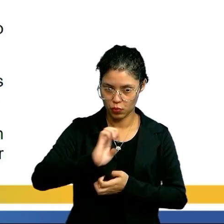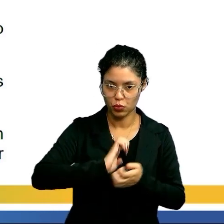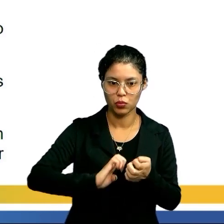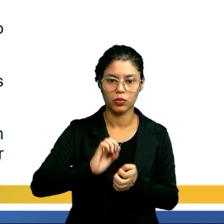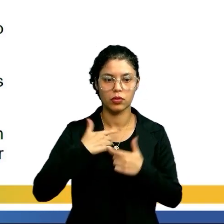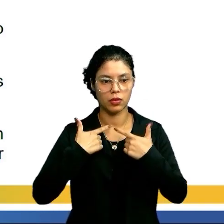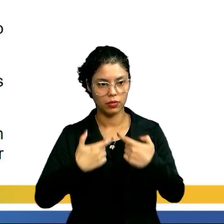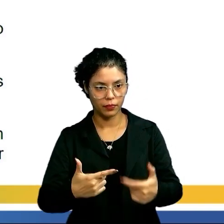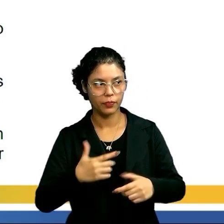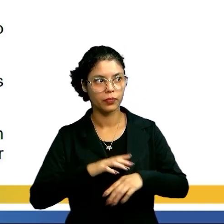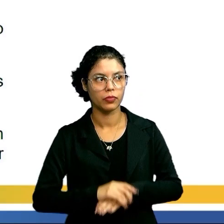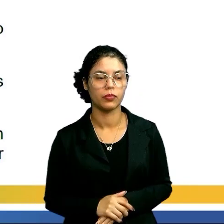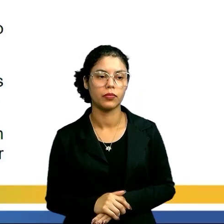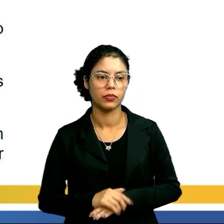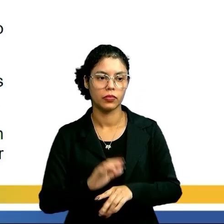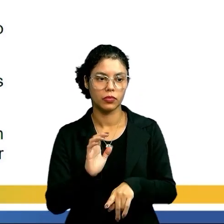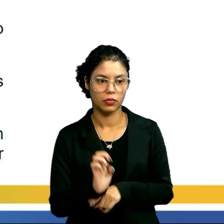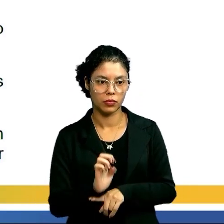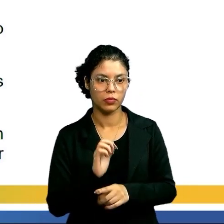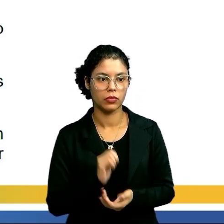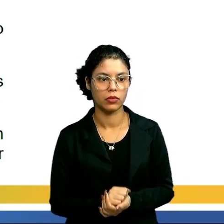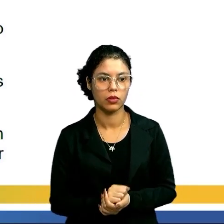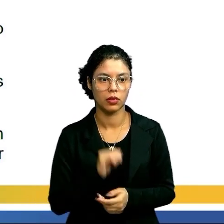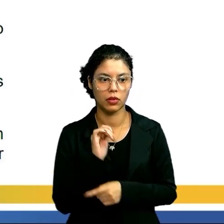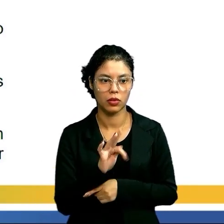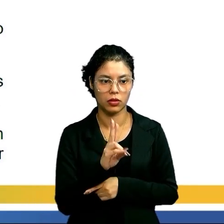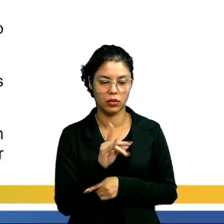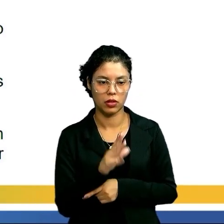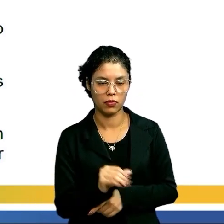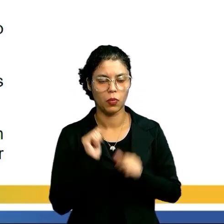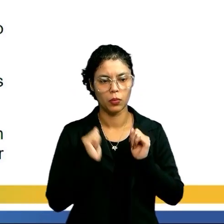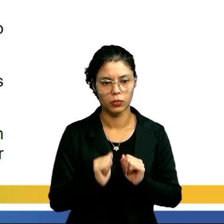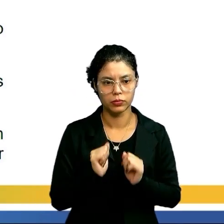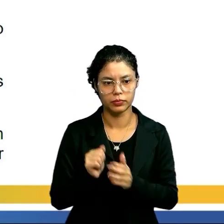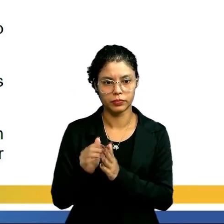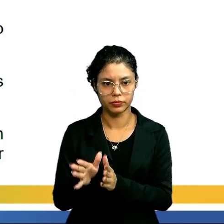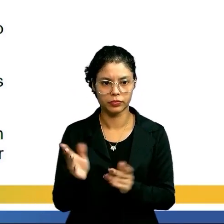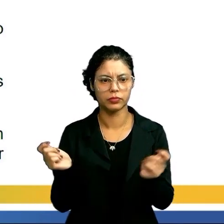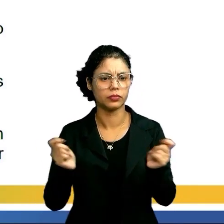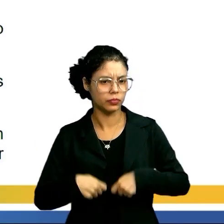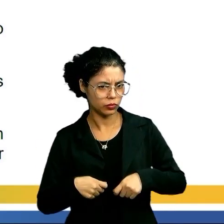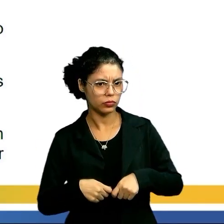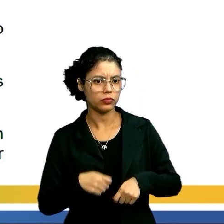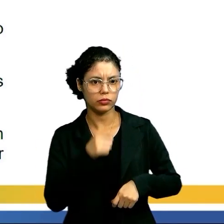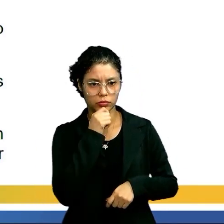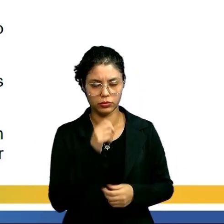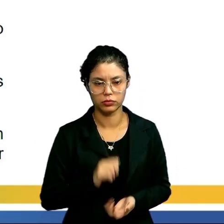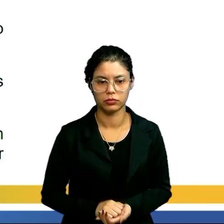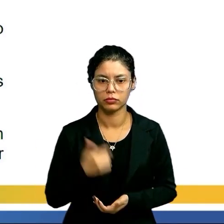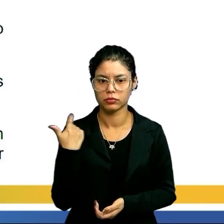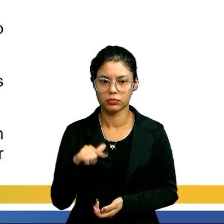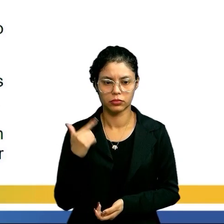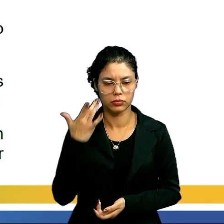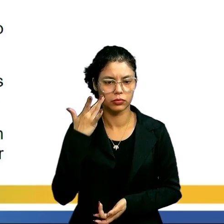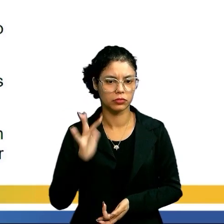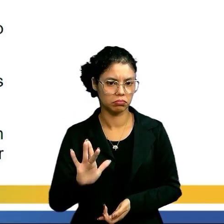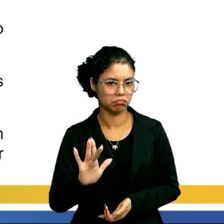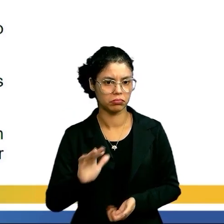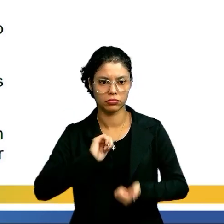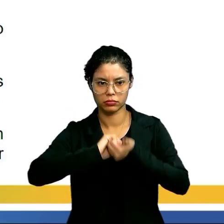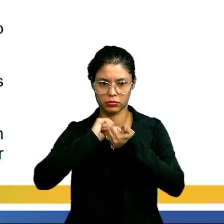e as guerras. Letra E. O intolerável pode ser banido, pois os